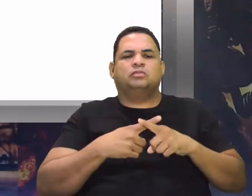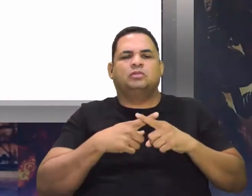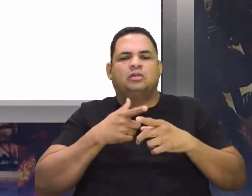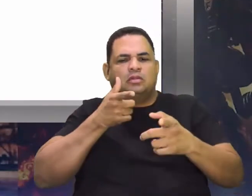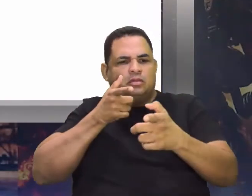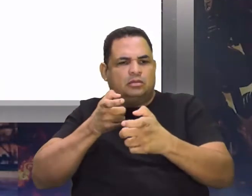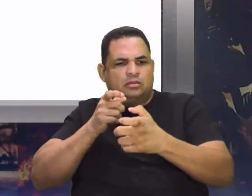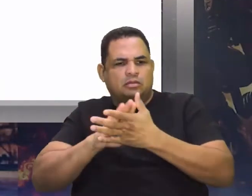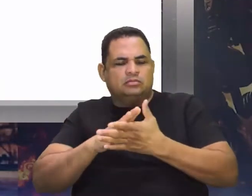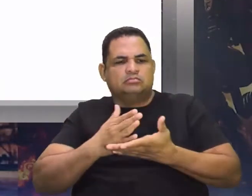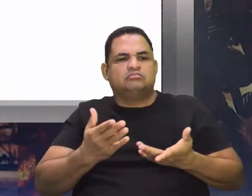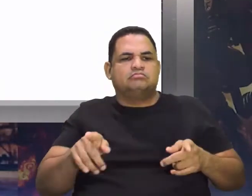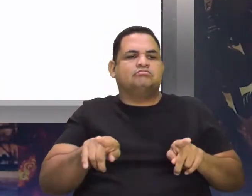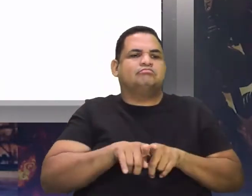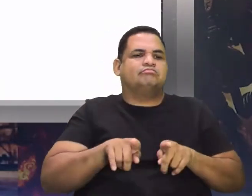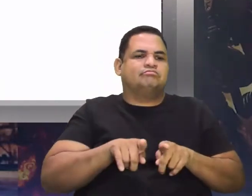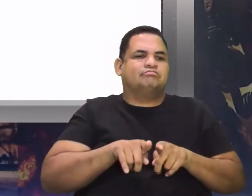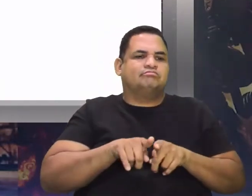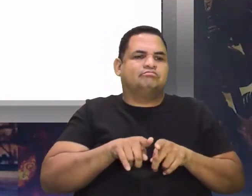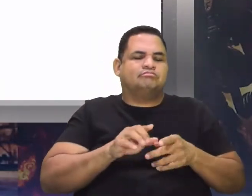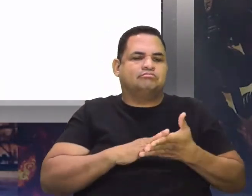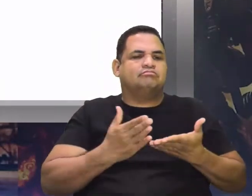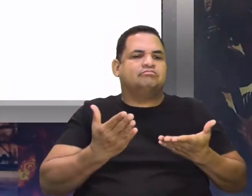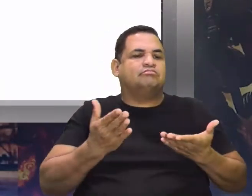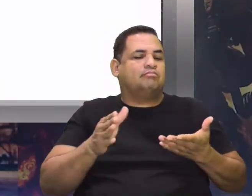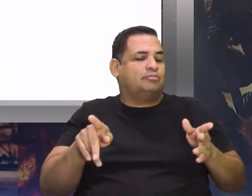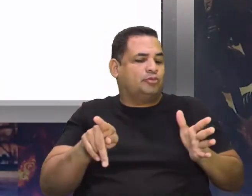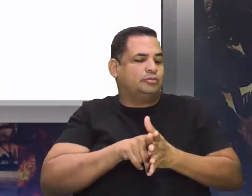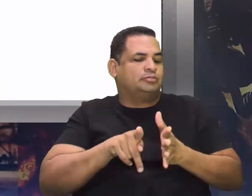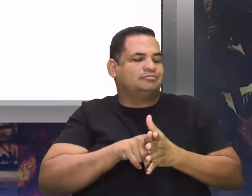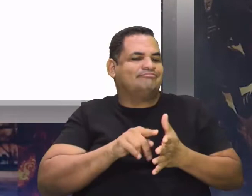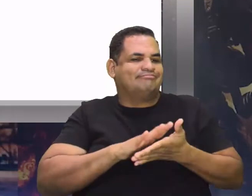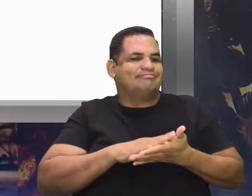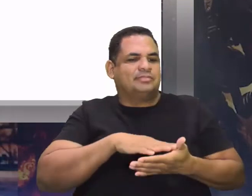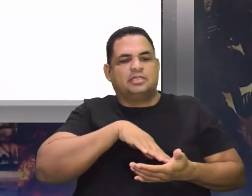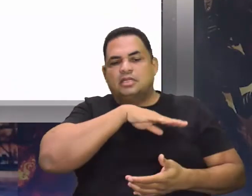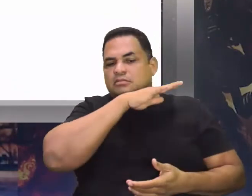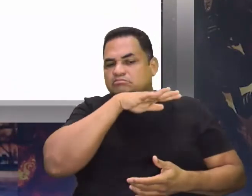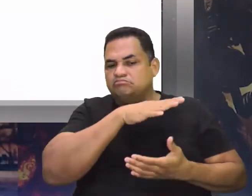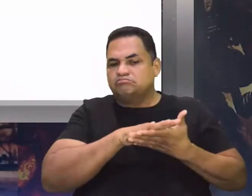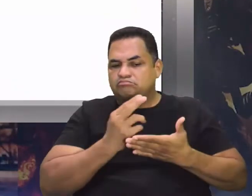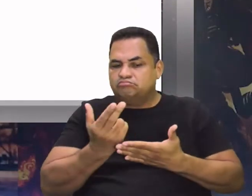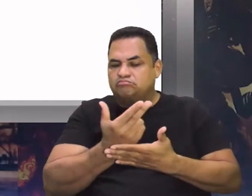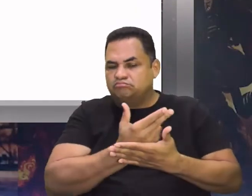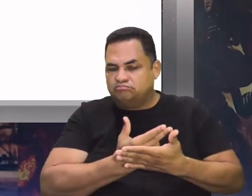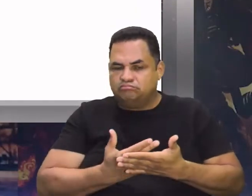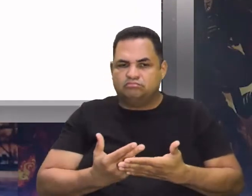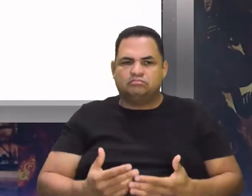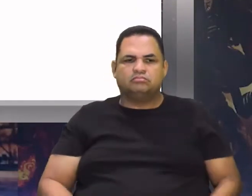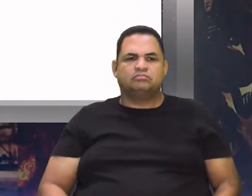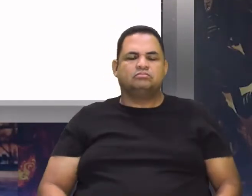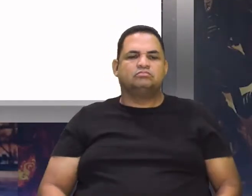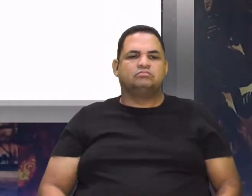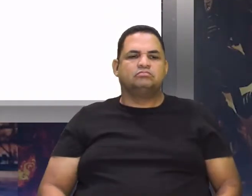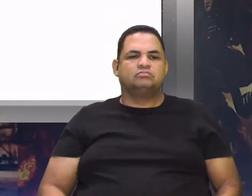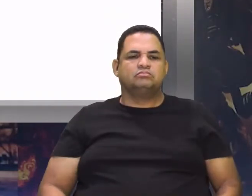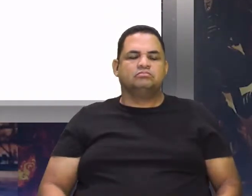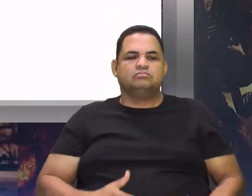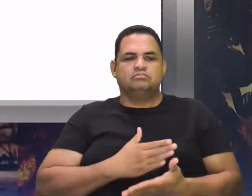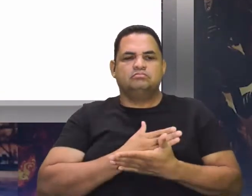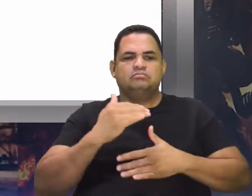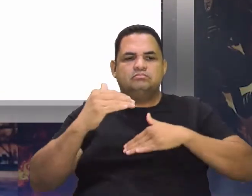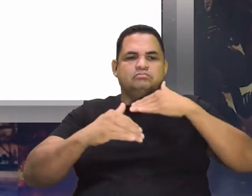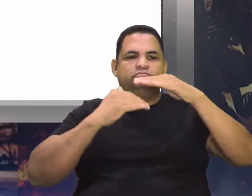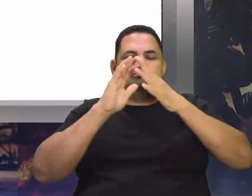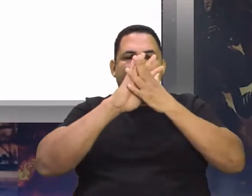caçava os animais, mas ele poderia também ser caçado pelos animais. Então ele começa a desenvolver